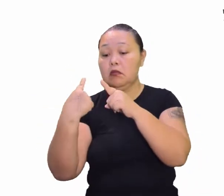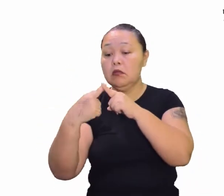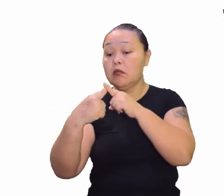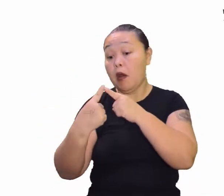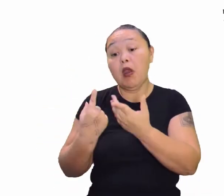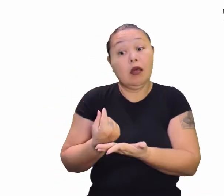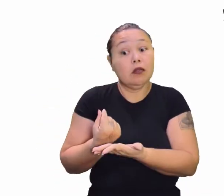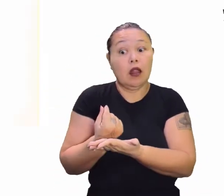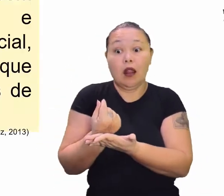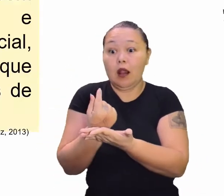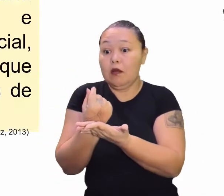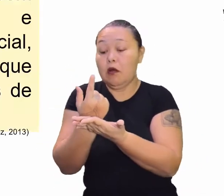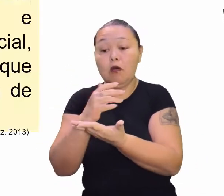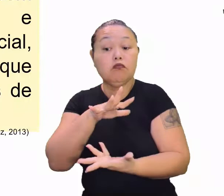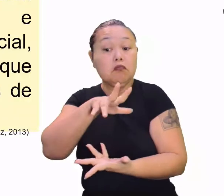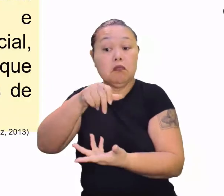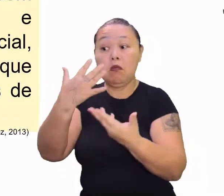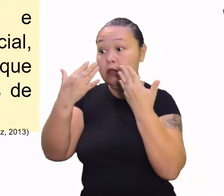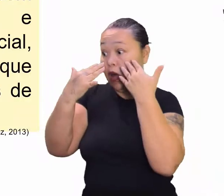economia mundial.